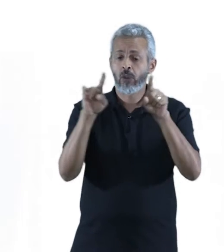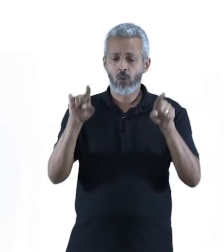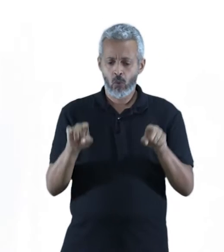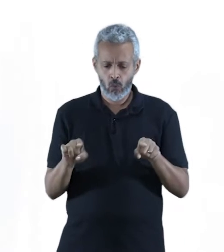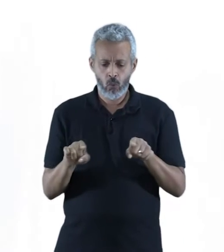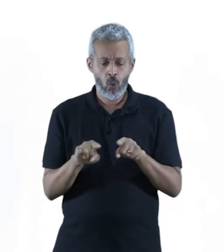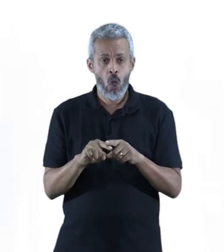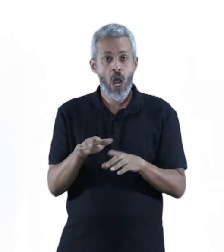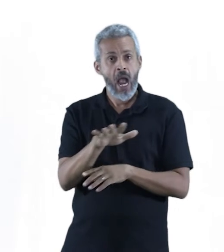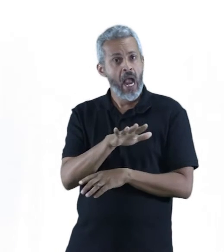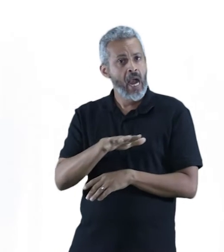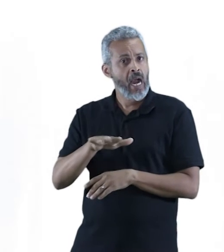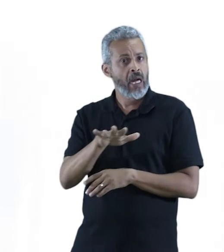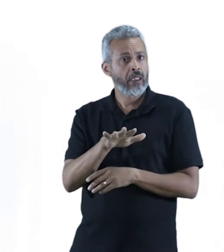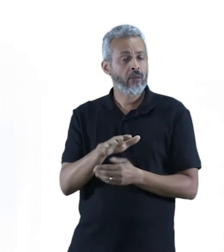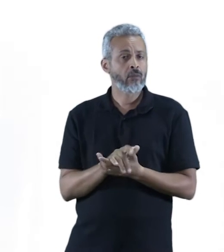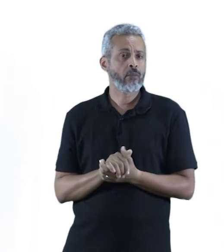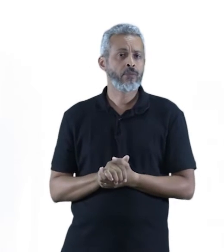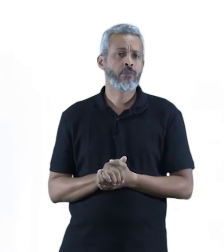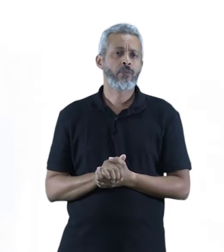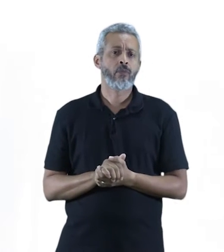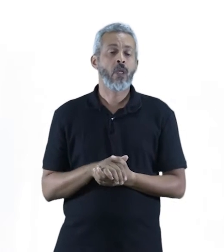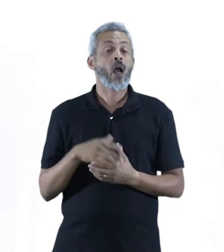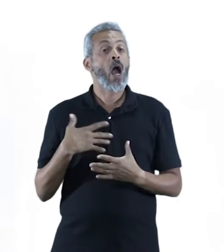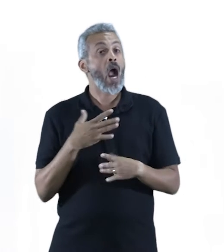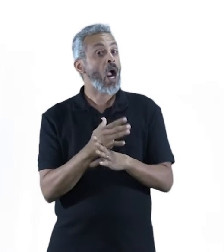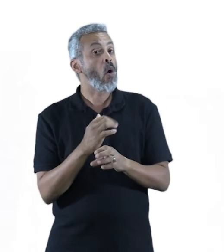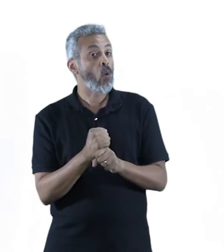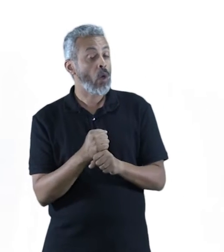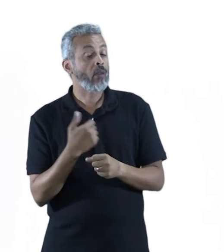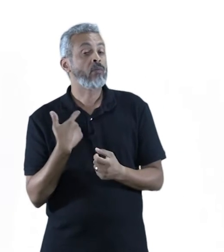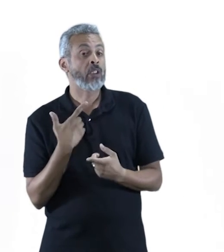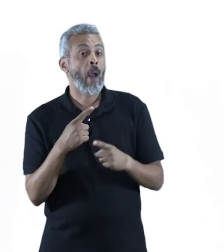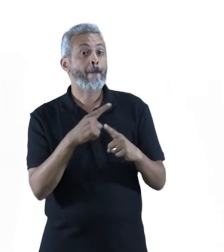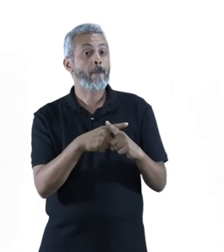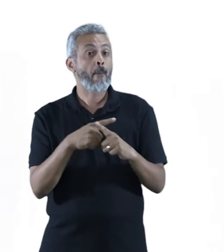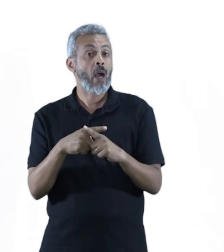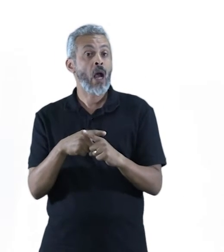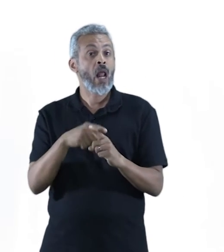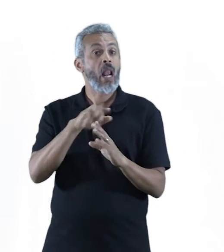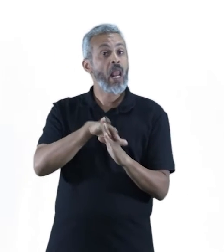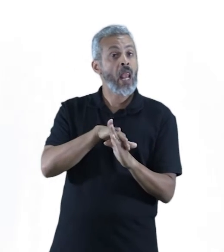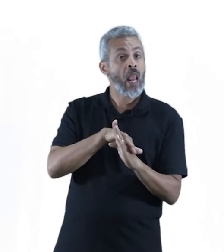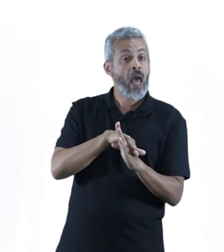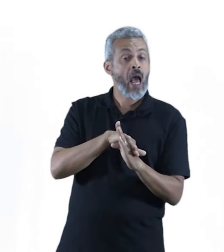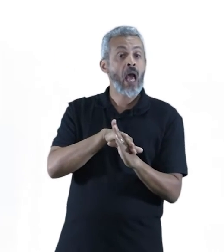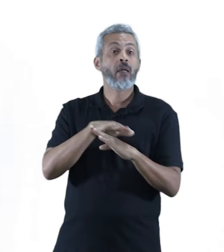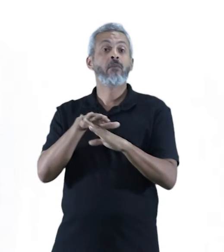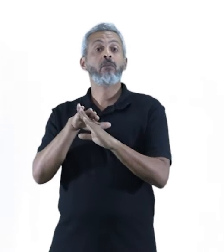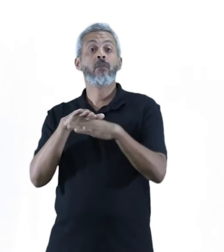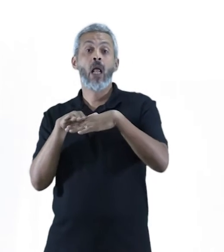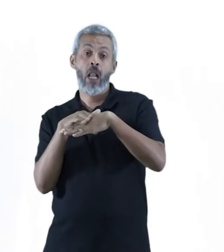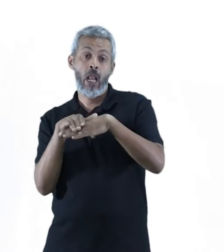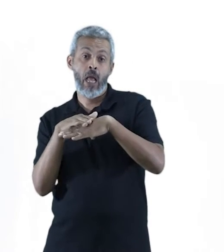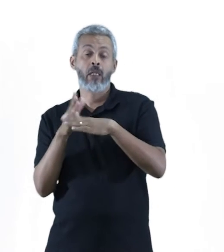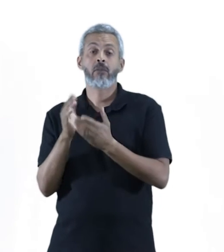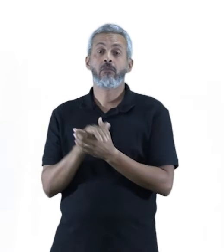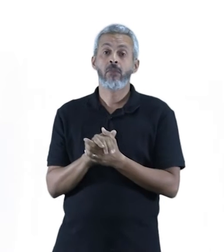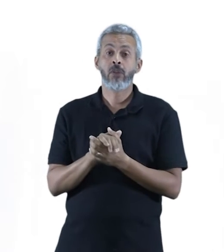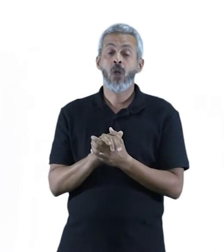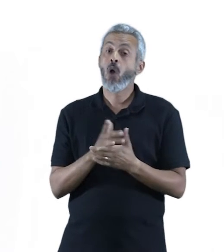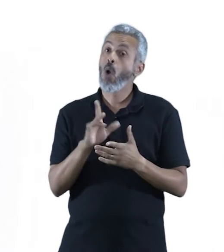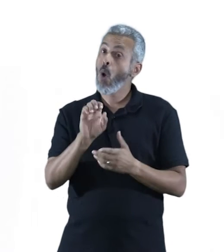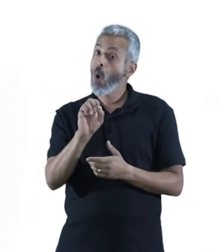Agora, vamos ver a área do quadrado. Para o cálculo, devemos multiplicar lado pelo lado,